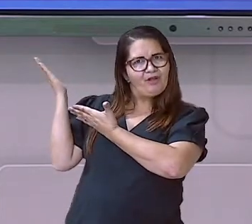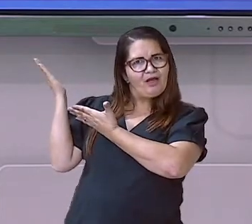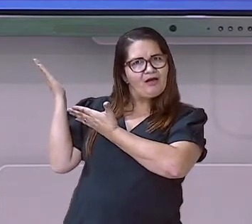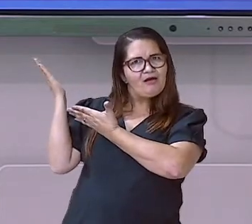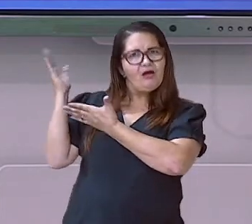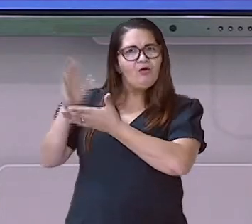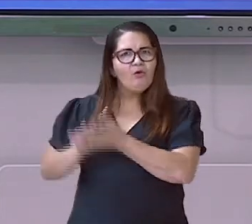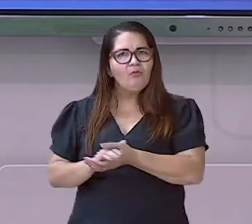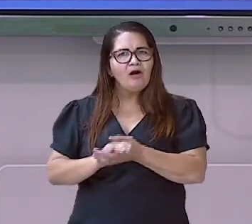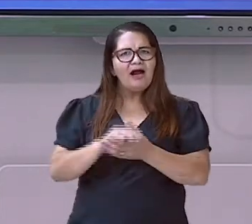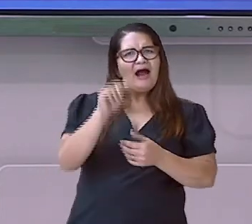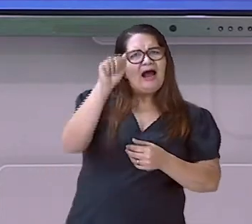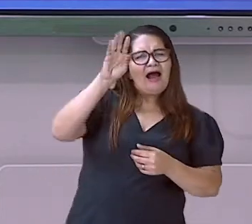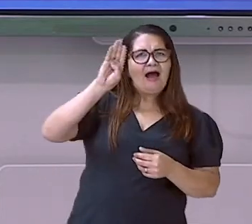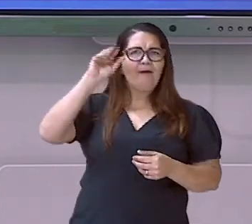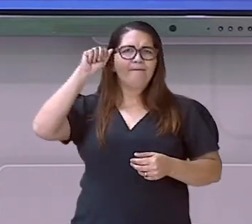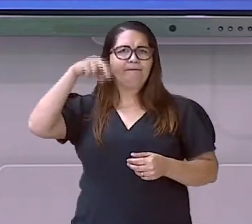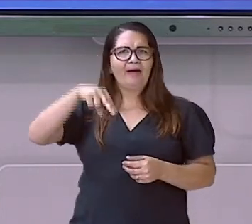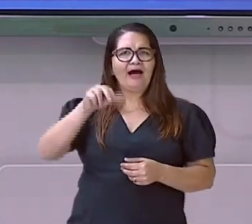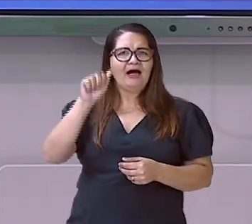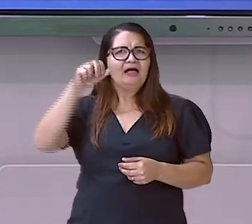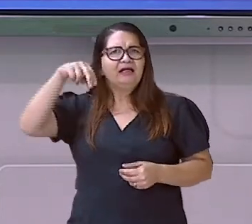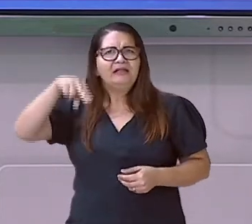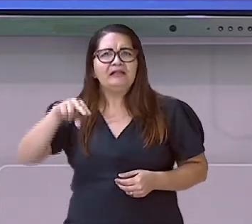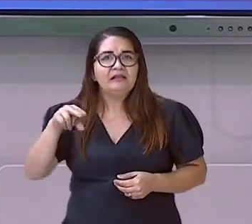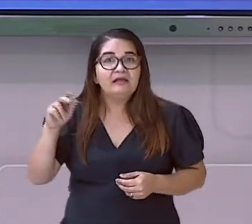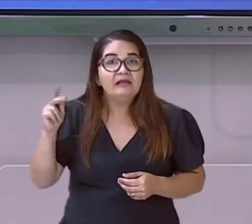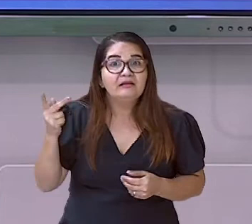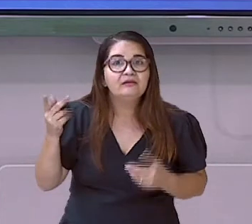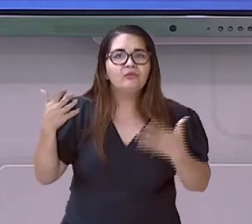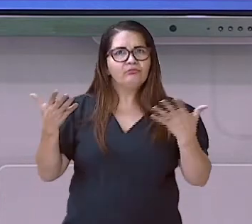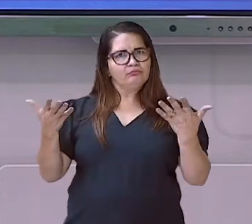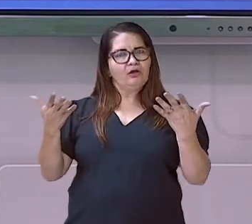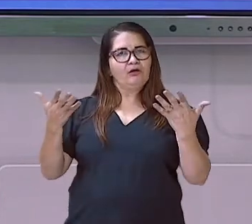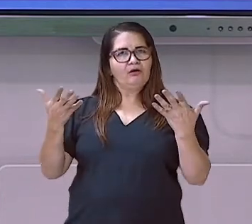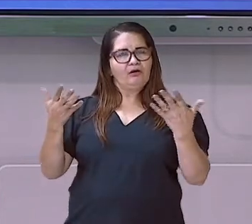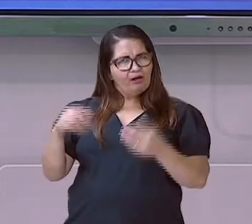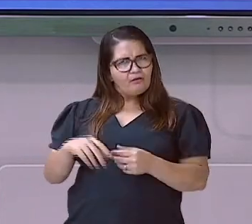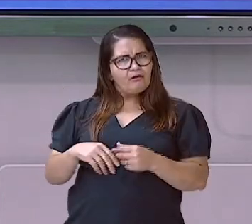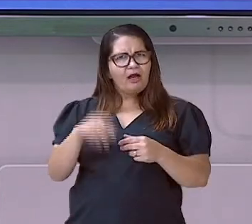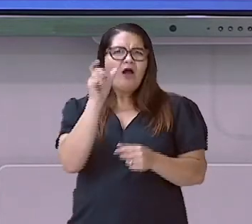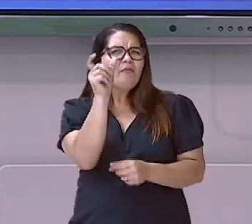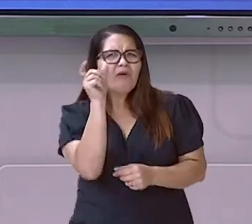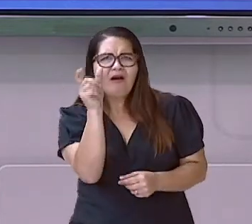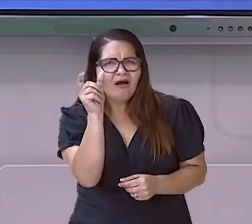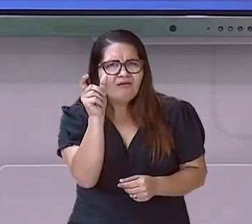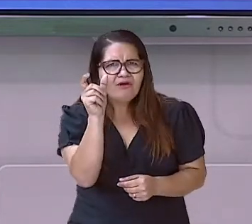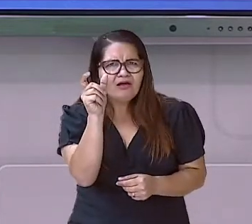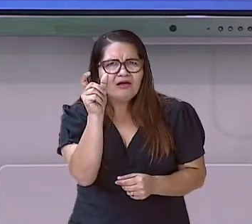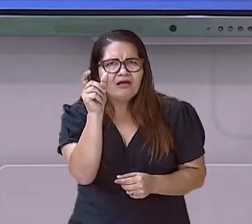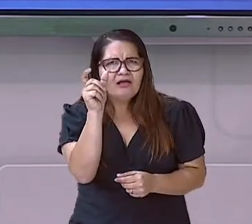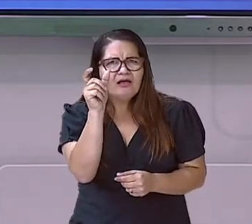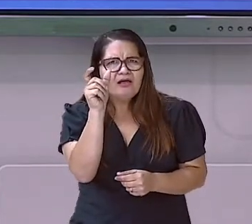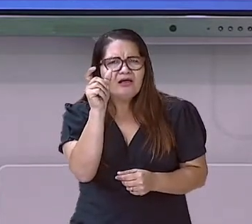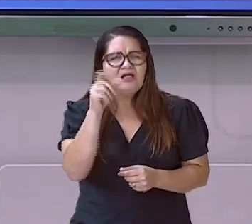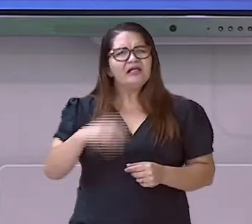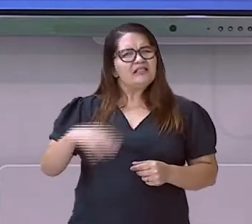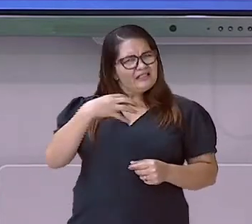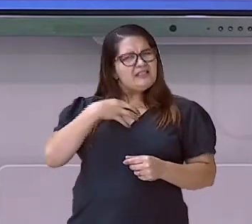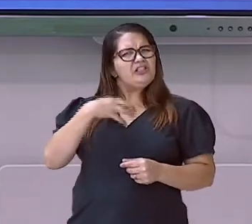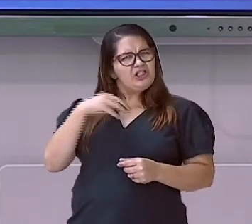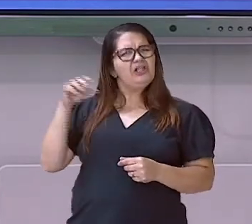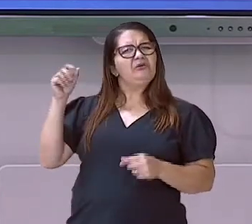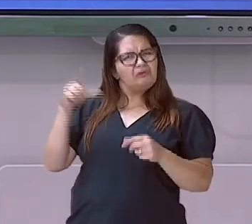uma palavra? Não, não é uma palavra, porque essas letras só estão aqui.